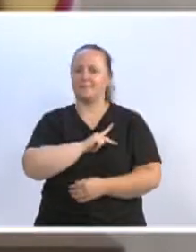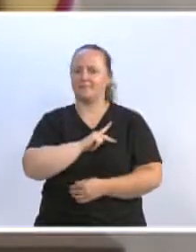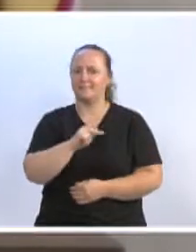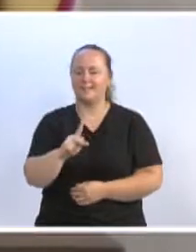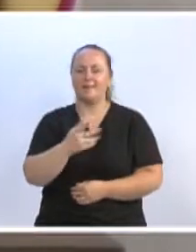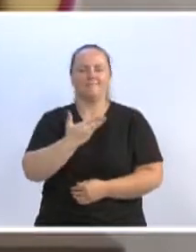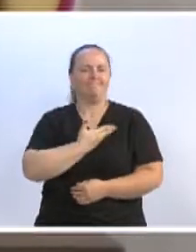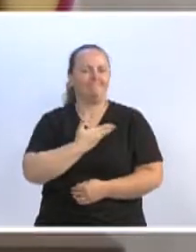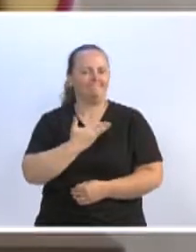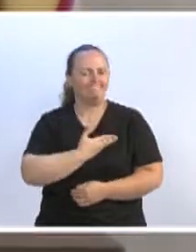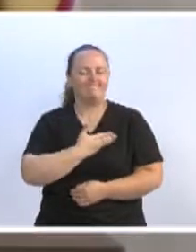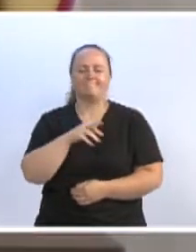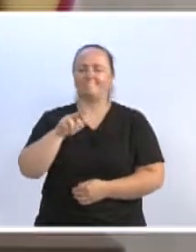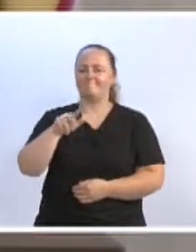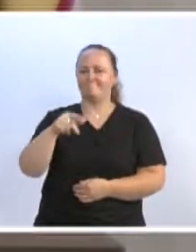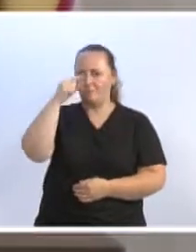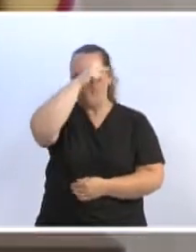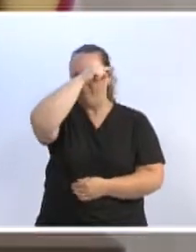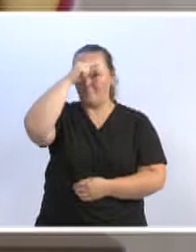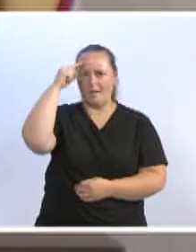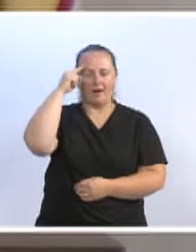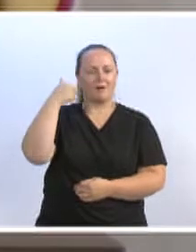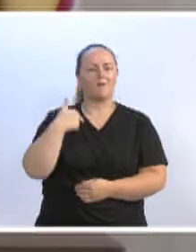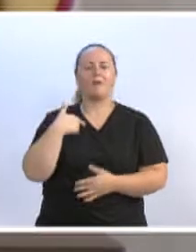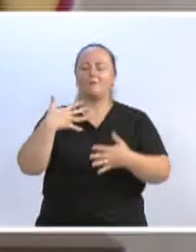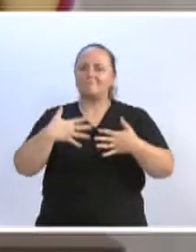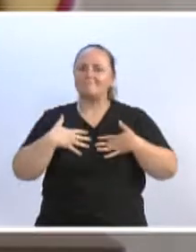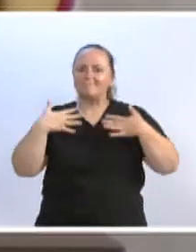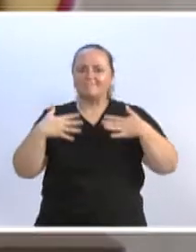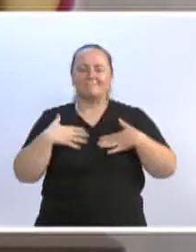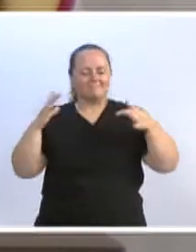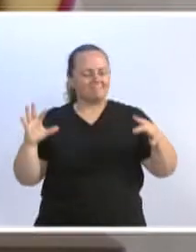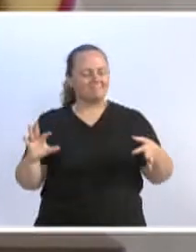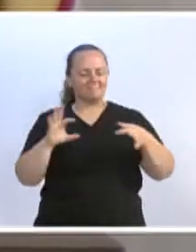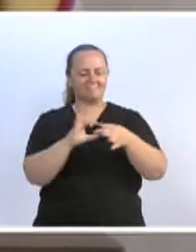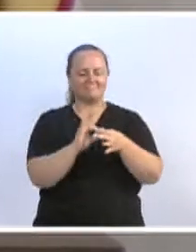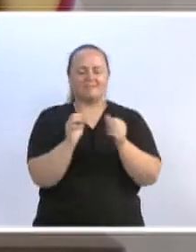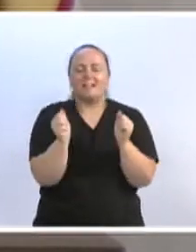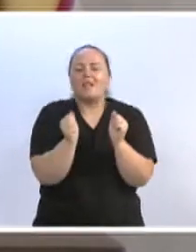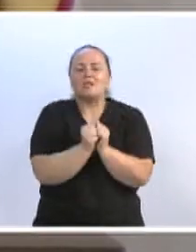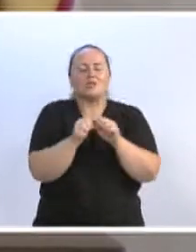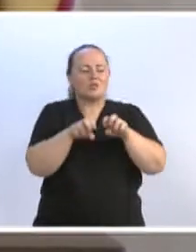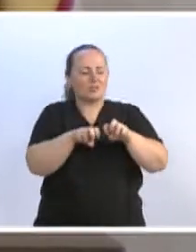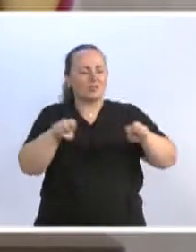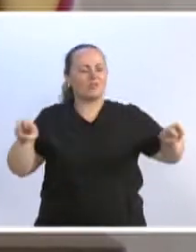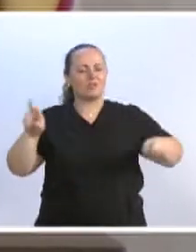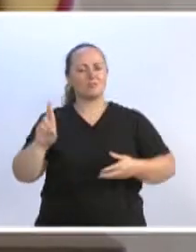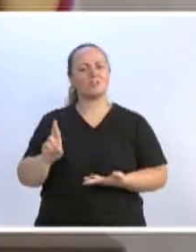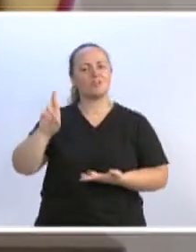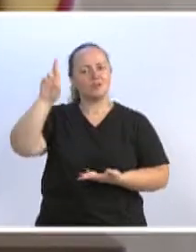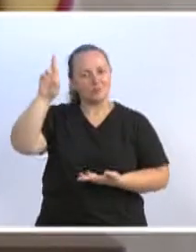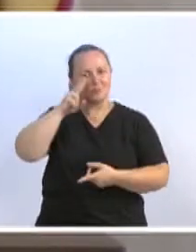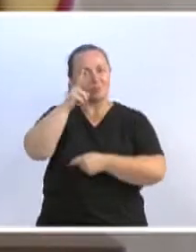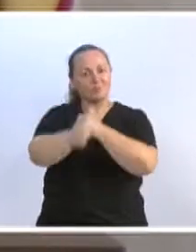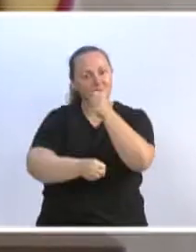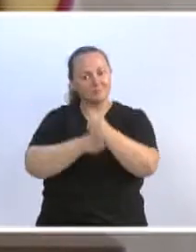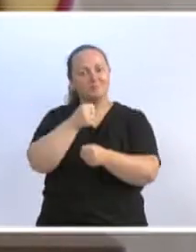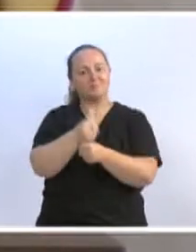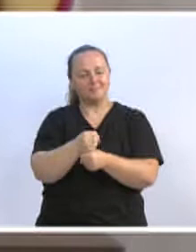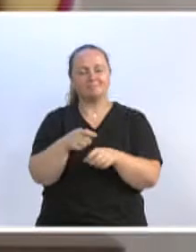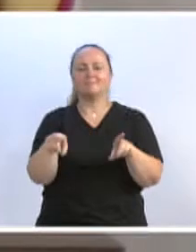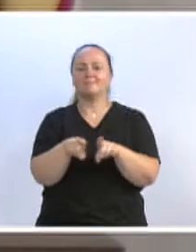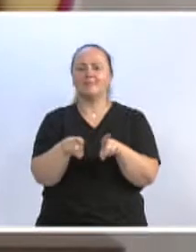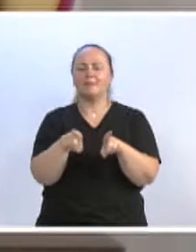da Rosa, vereador, com quem eu tive a alegria de compartilhar a mesa diretora durante 2 anos, e ao seu lado também eu